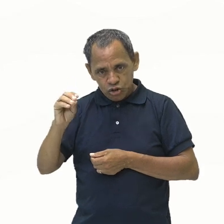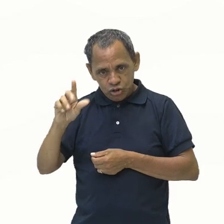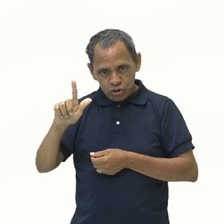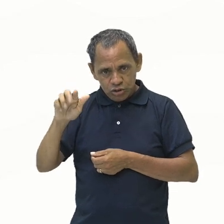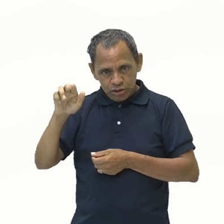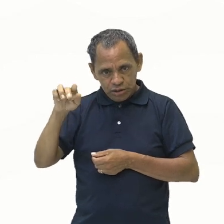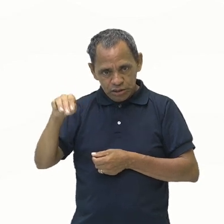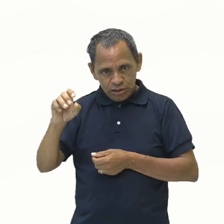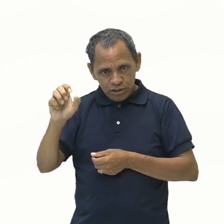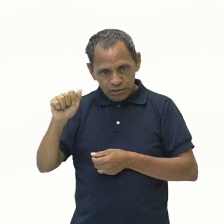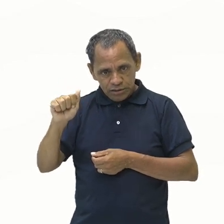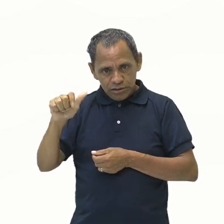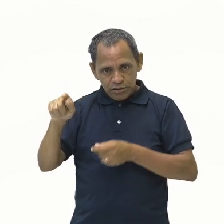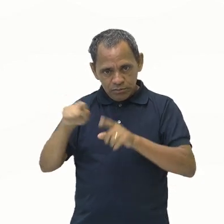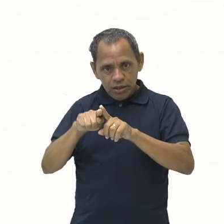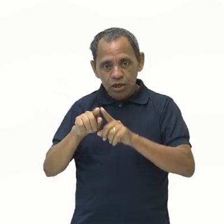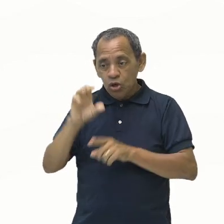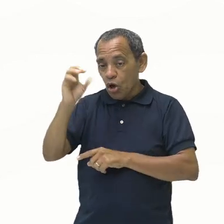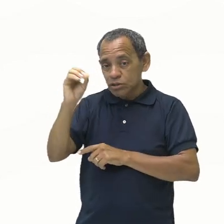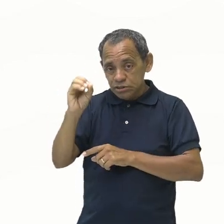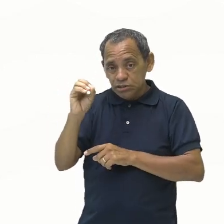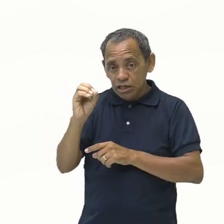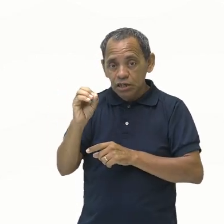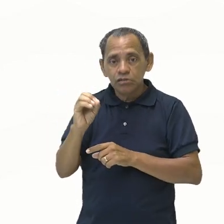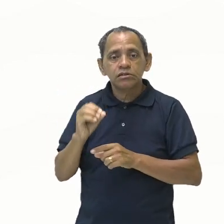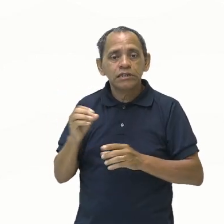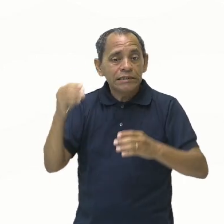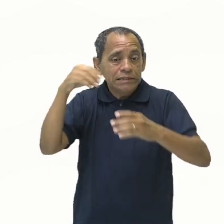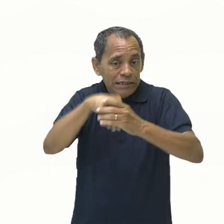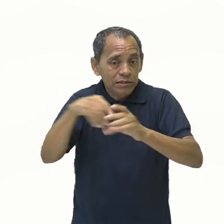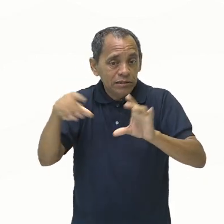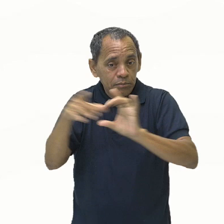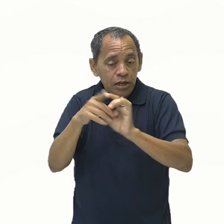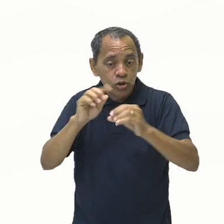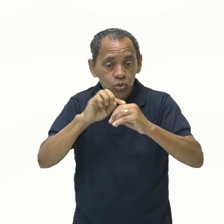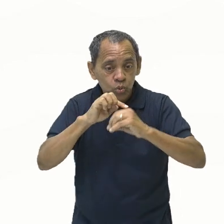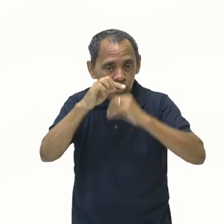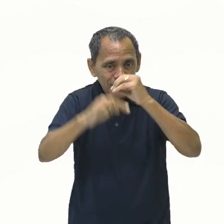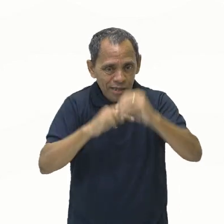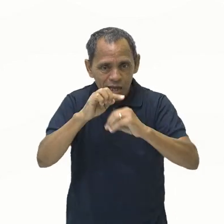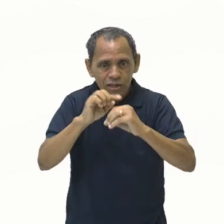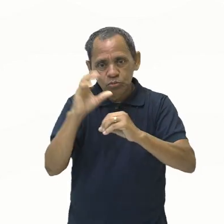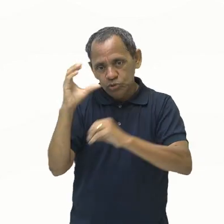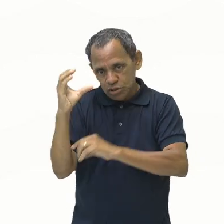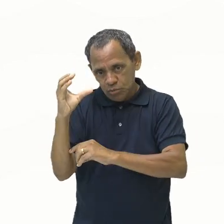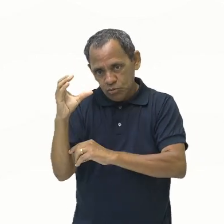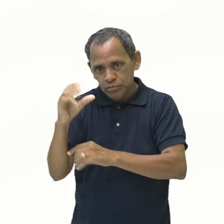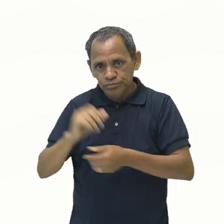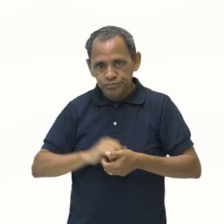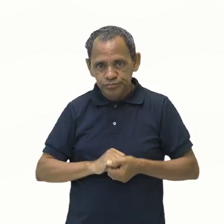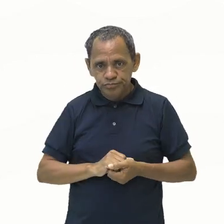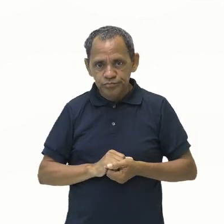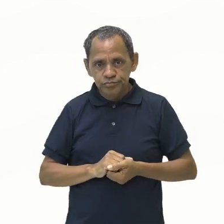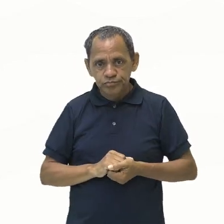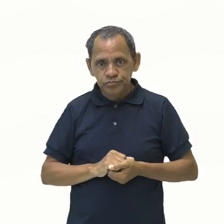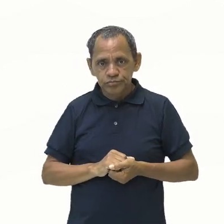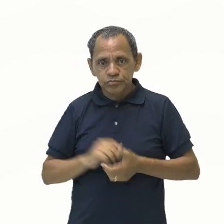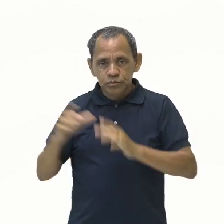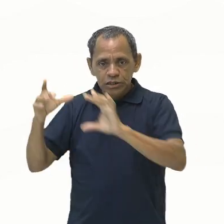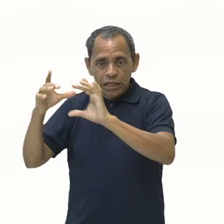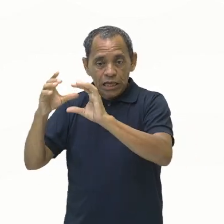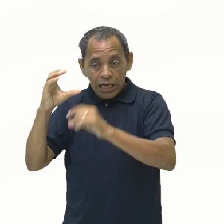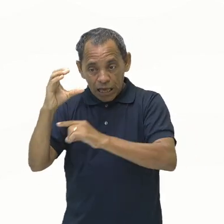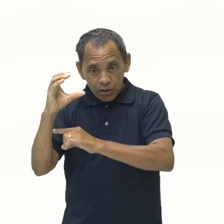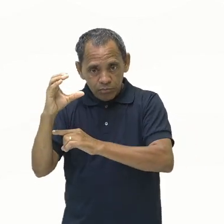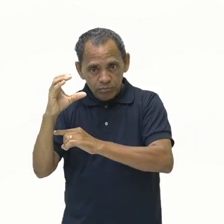que estar entre átomos de carbonos. O oxigênio ele tem que estar aqui, ó, fazendo parte da cadeia principal. Carbono,